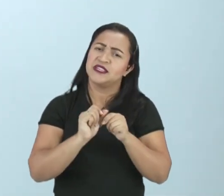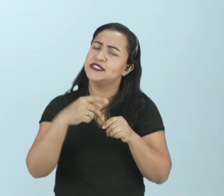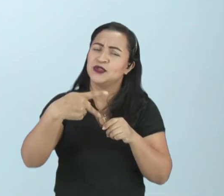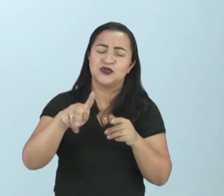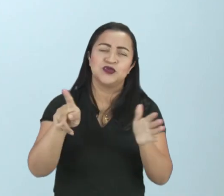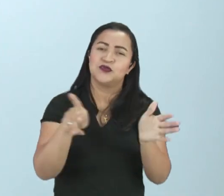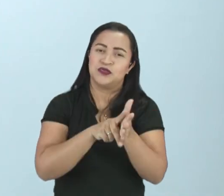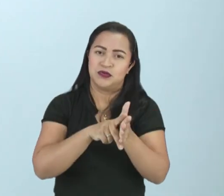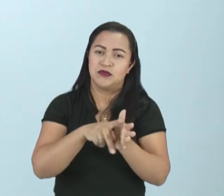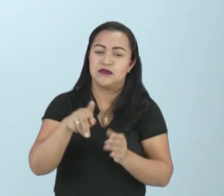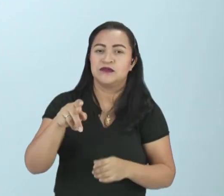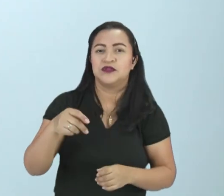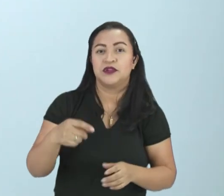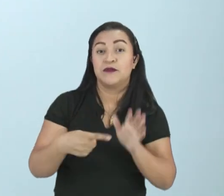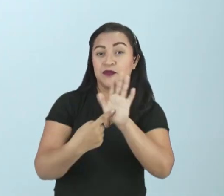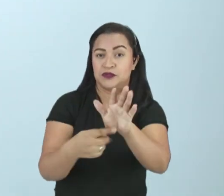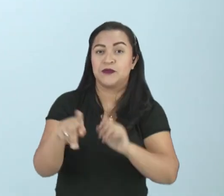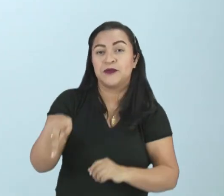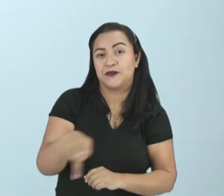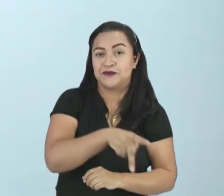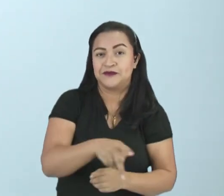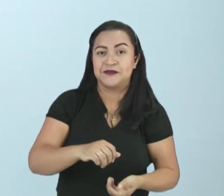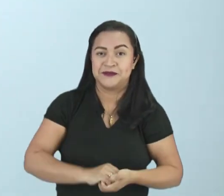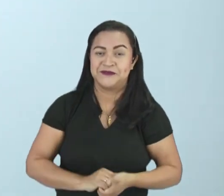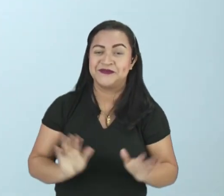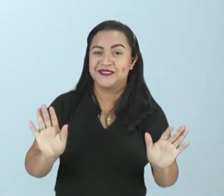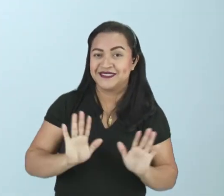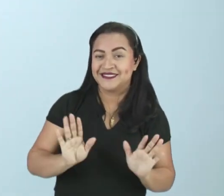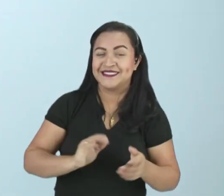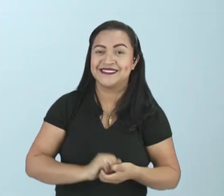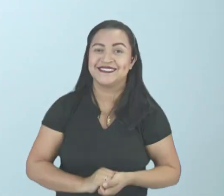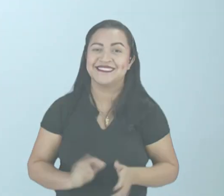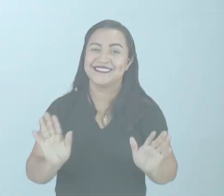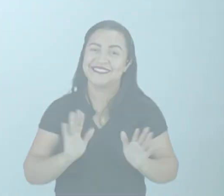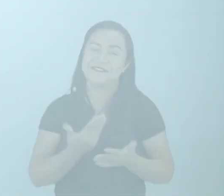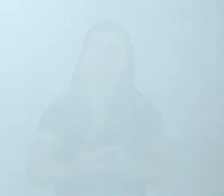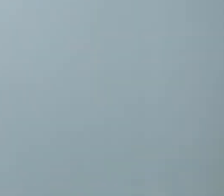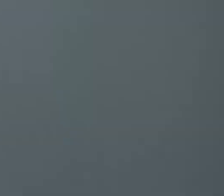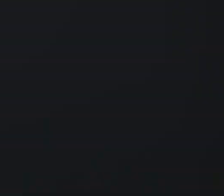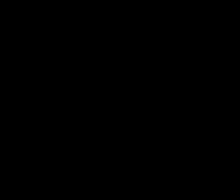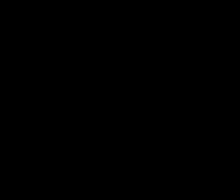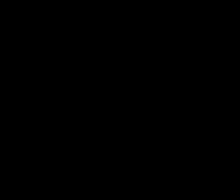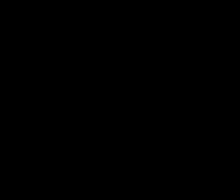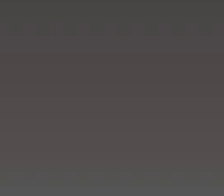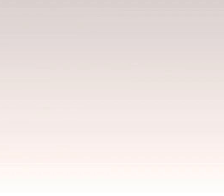apresentar para o seu professor esse material, tá certo? Então, até a próxima aula.